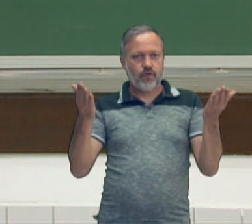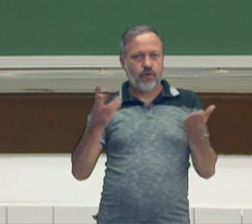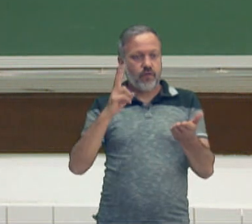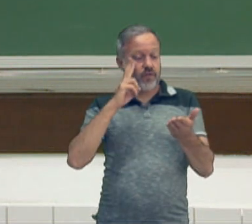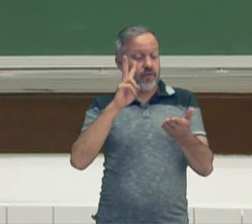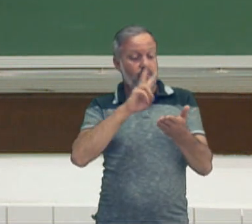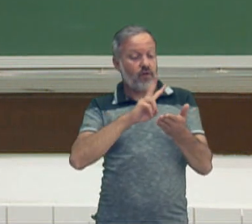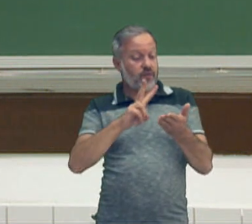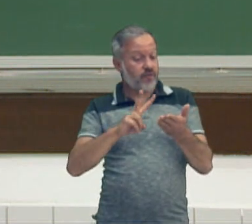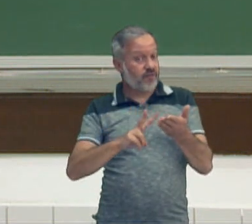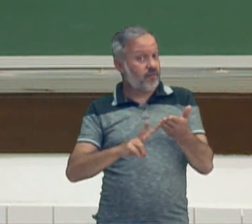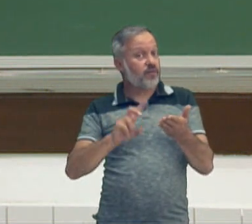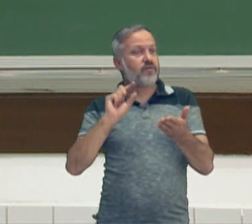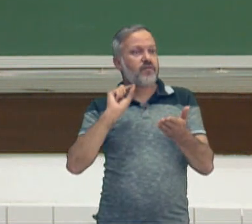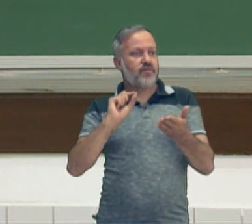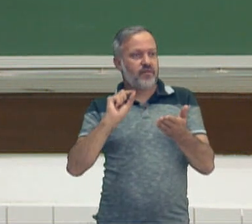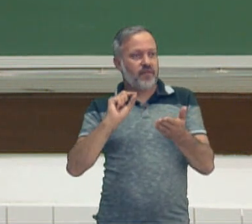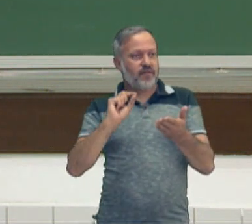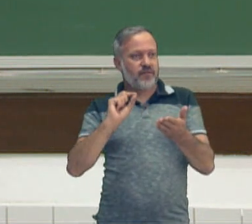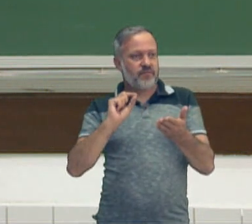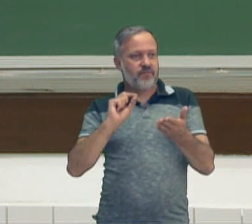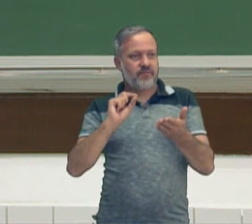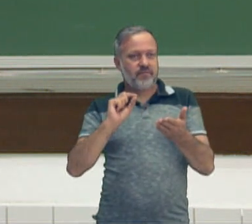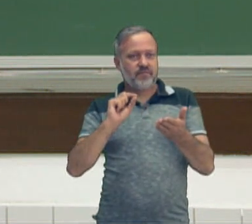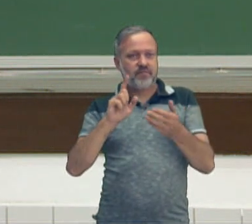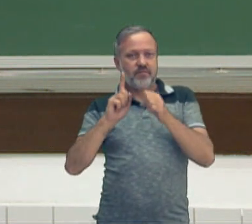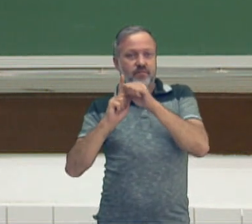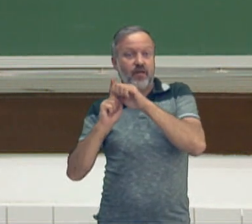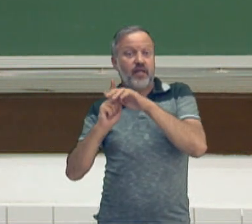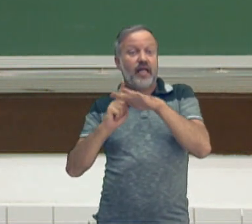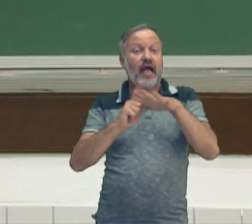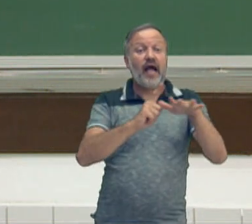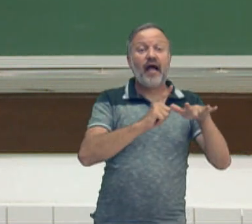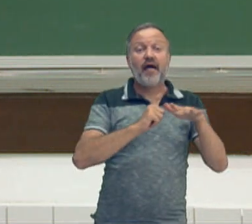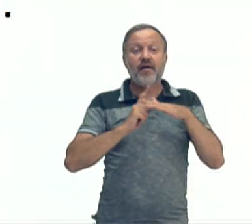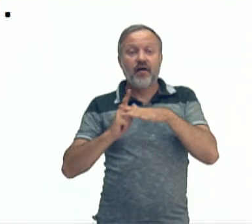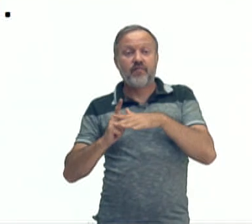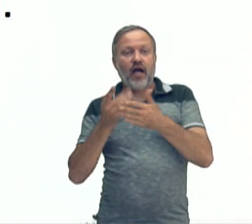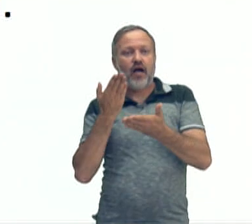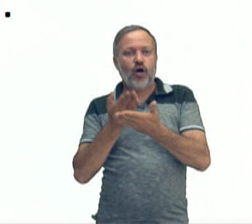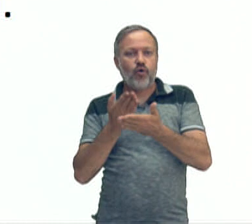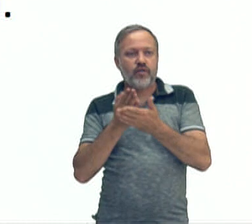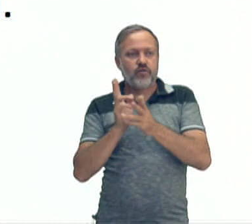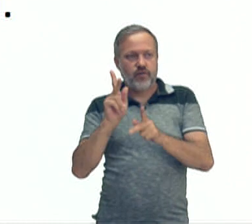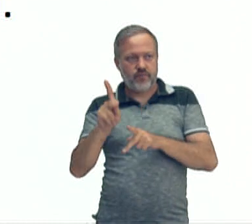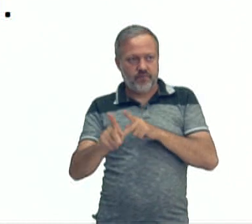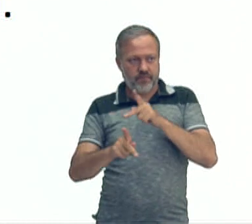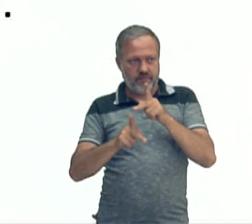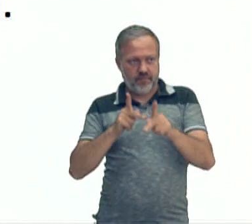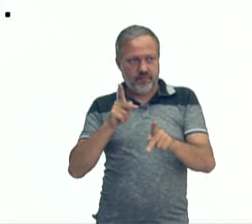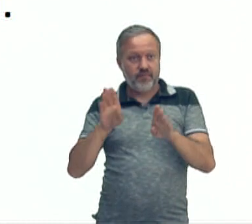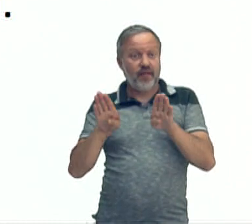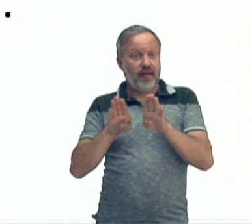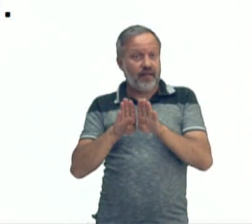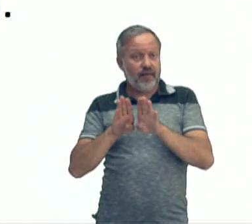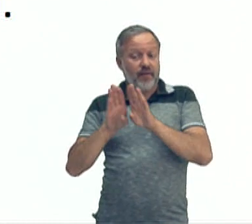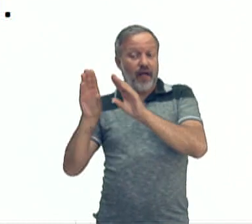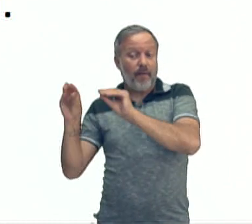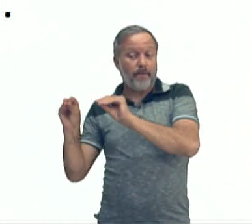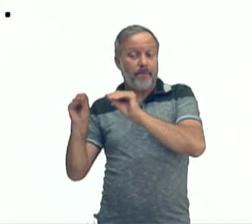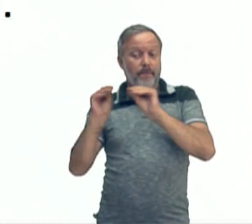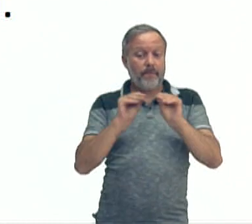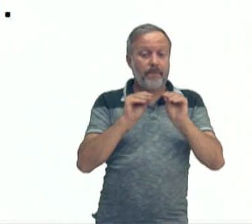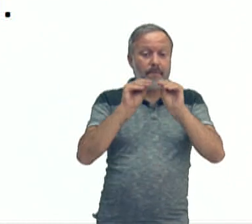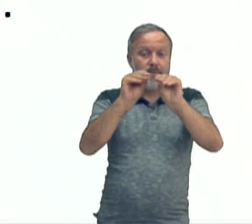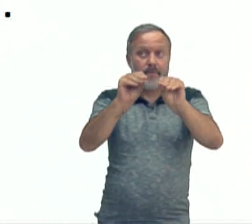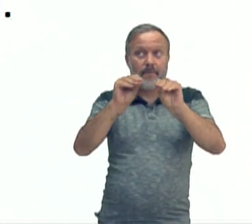de hoje. Primeiro, que a demografia é o estudo da população. Também, as migrações são deslocamentos de pessoas, ou